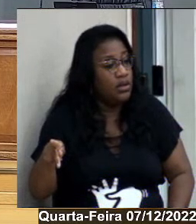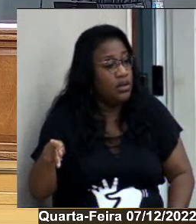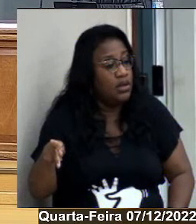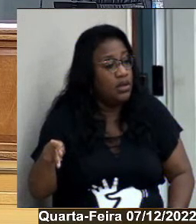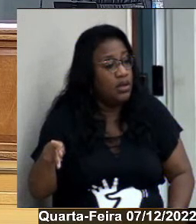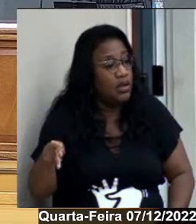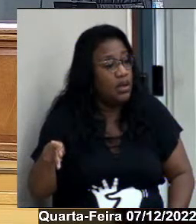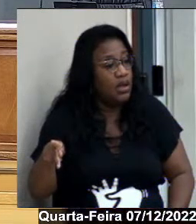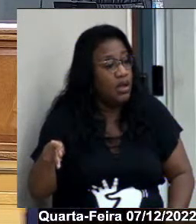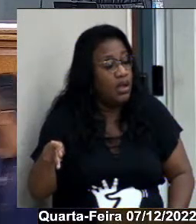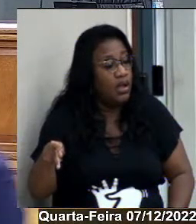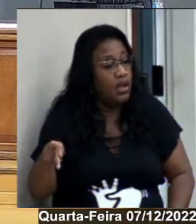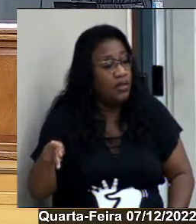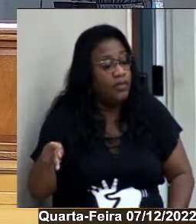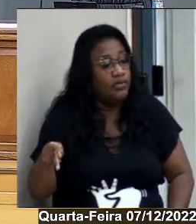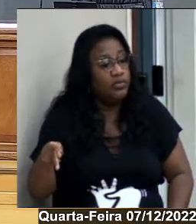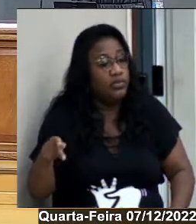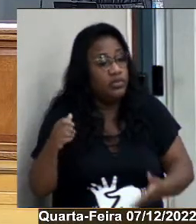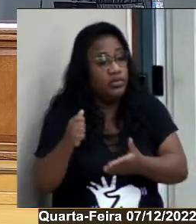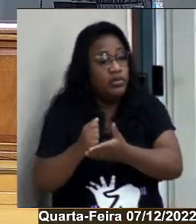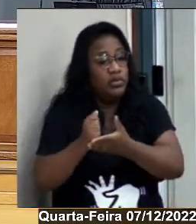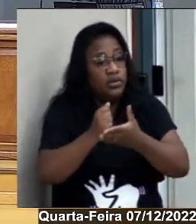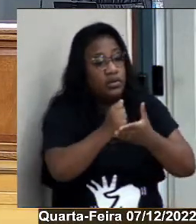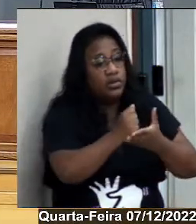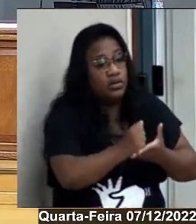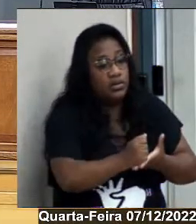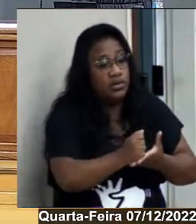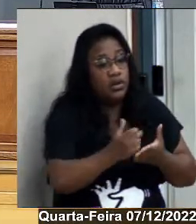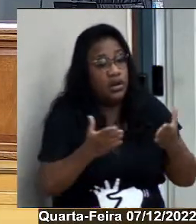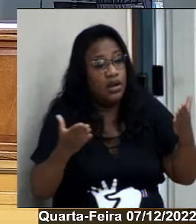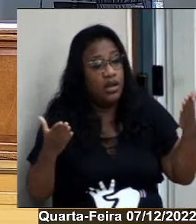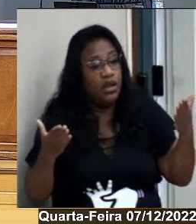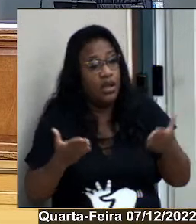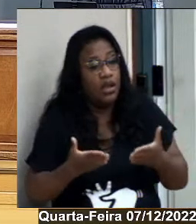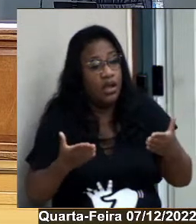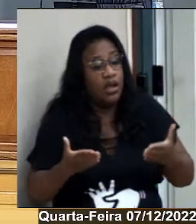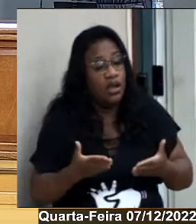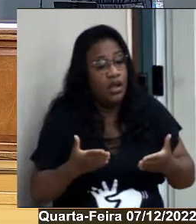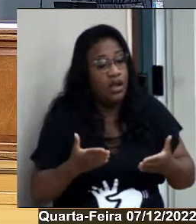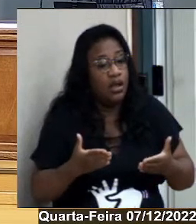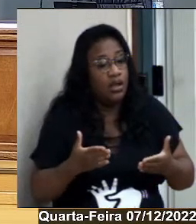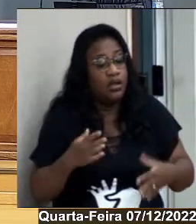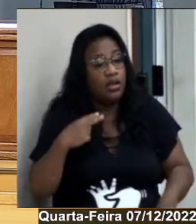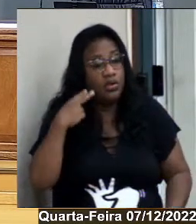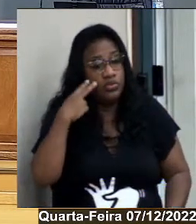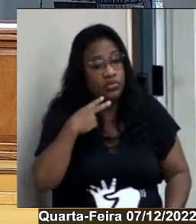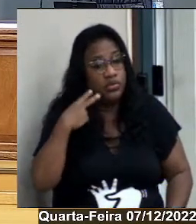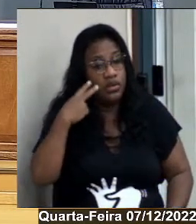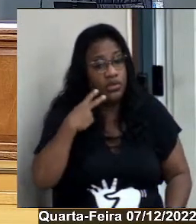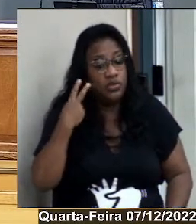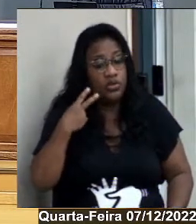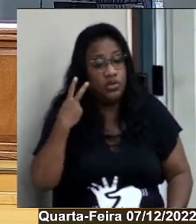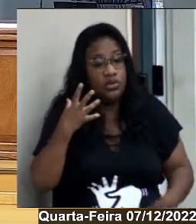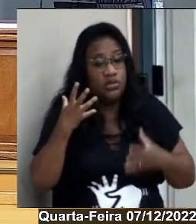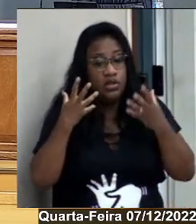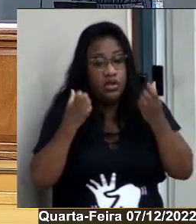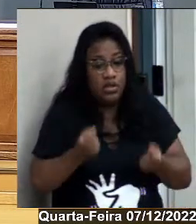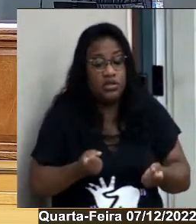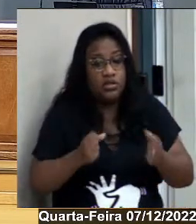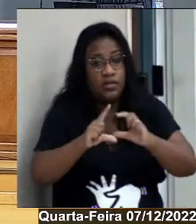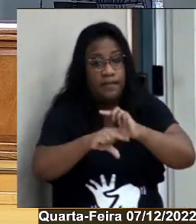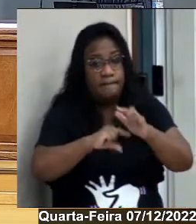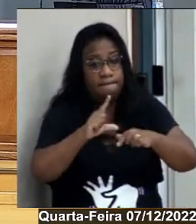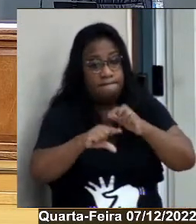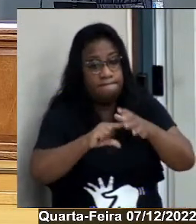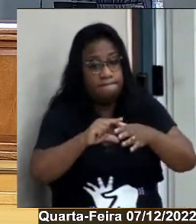e para poder fazer a entrega, Luiz. Por favor, os vereadores também receberão esse presente. E, mais